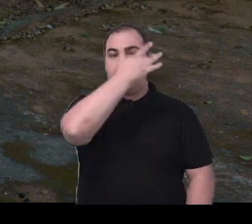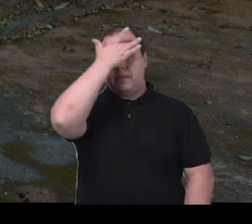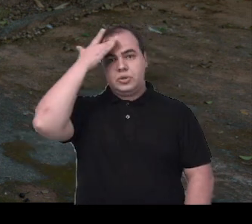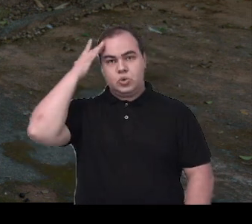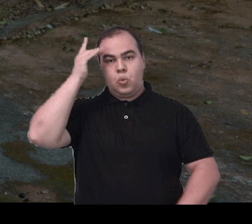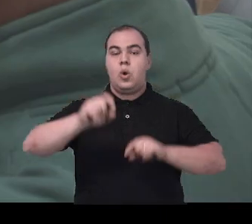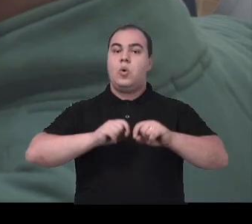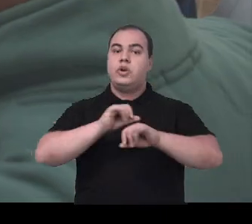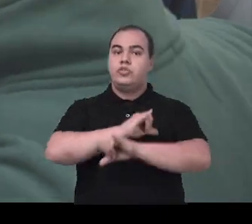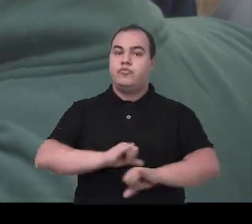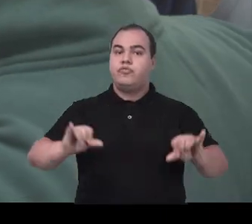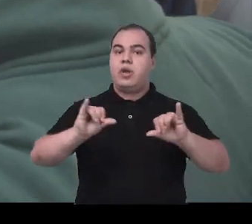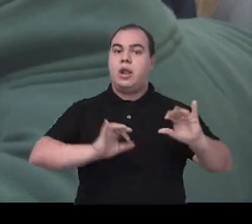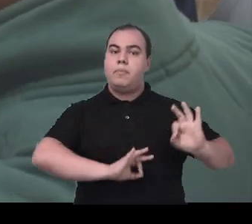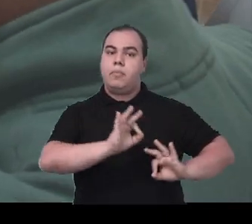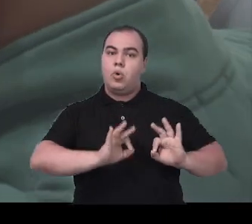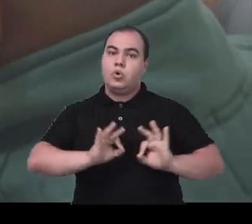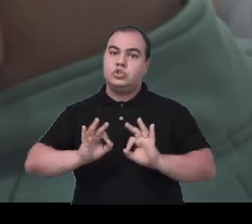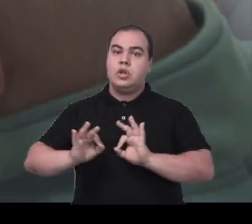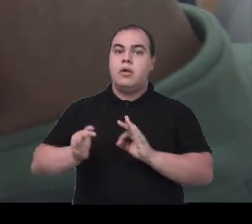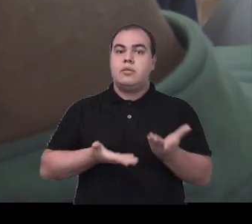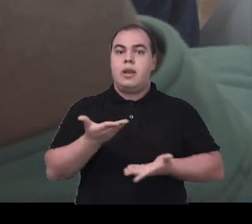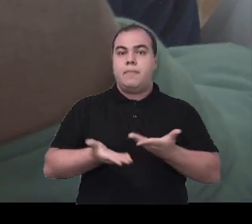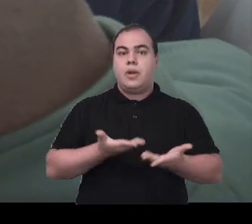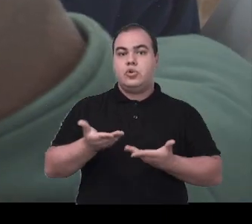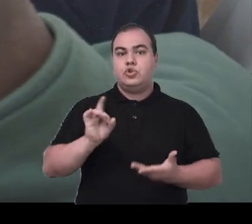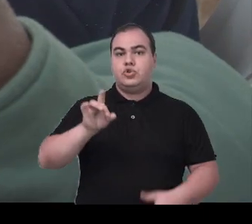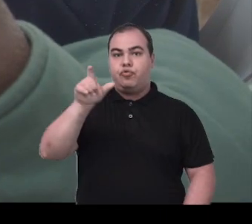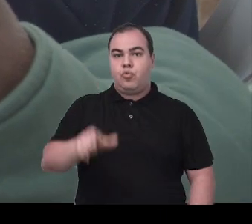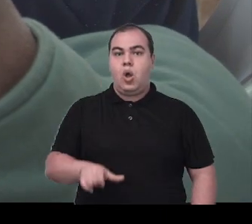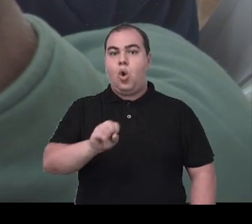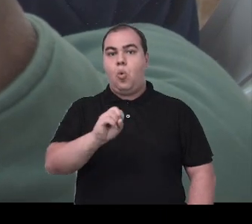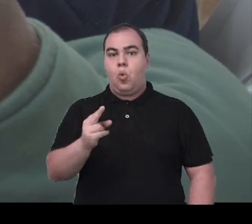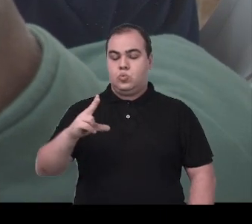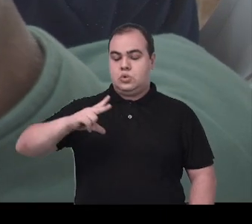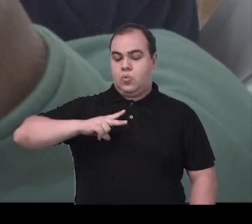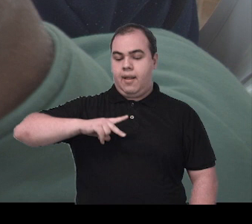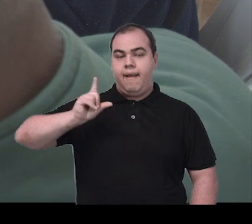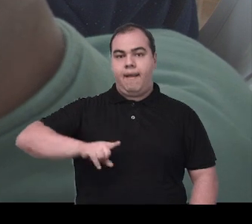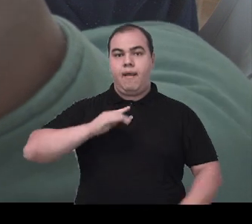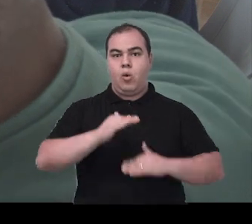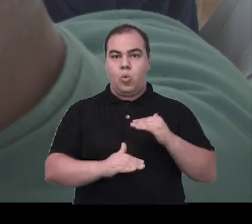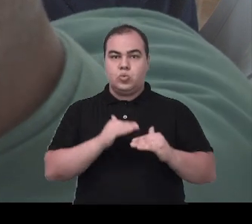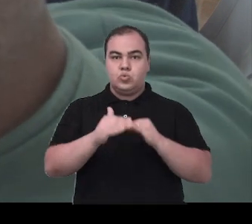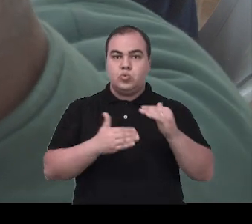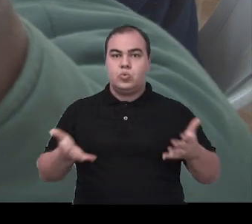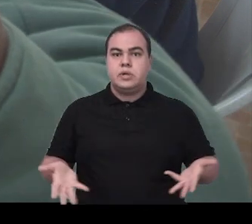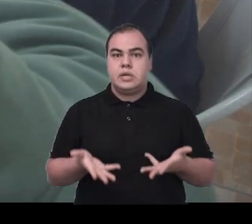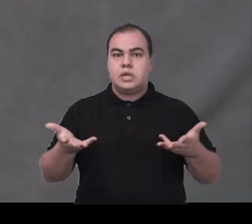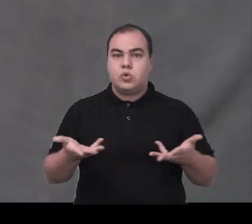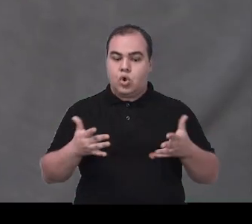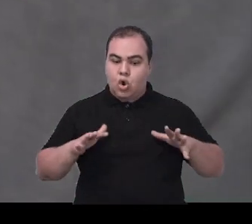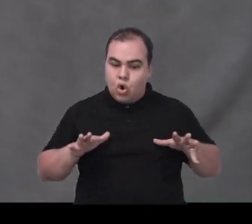cada usuário, então que é o que a gente chama de projeto terapêutico individual ou projeto terapêutico singular, que é construído